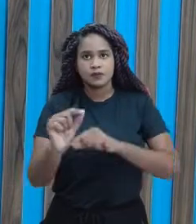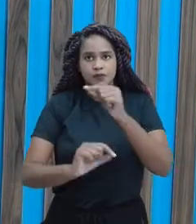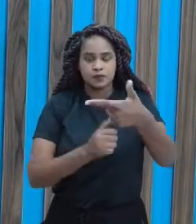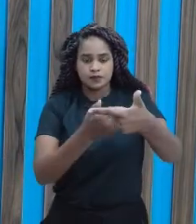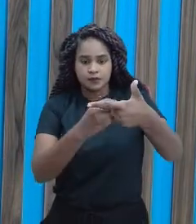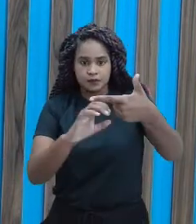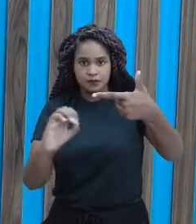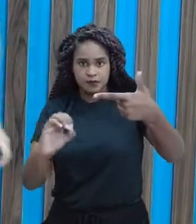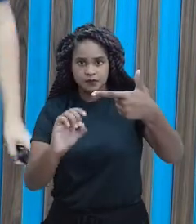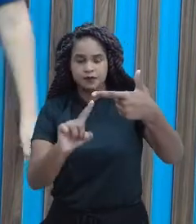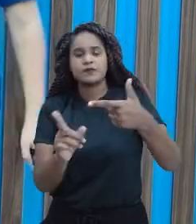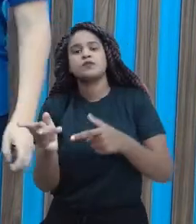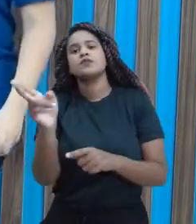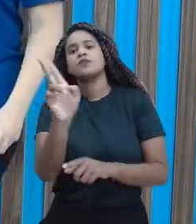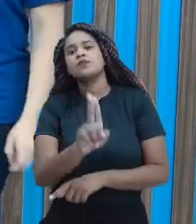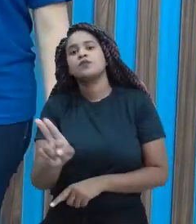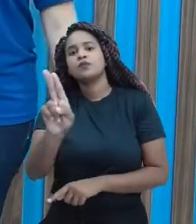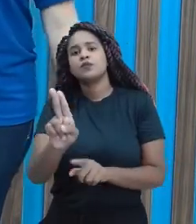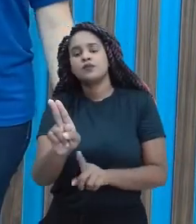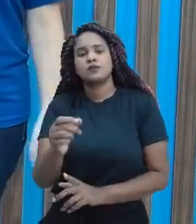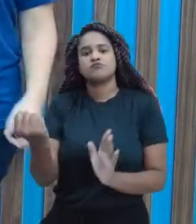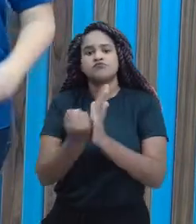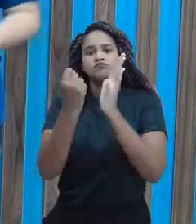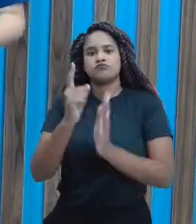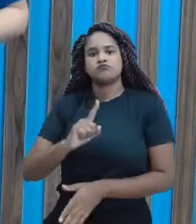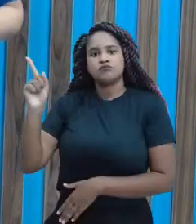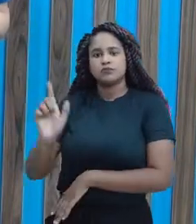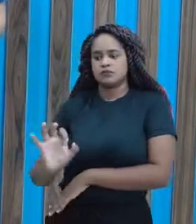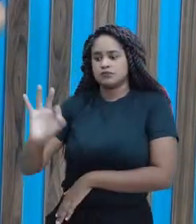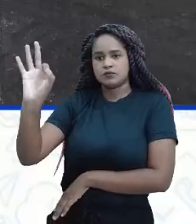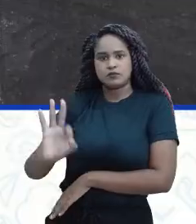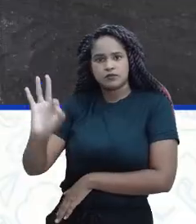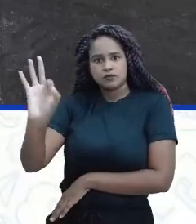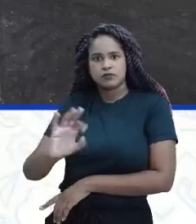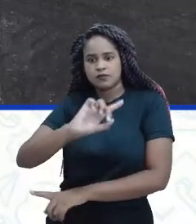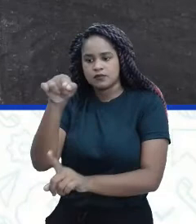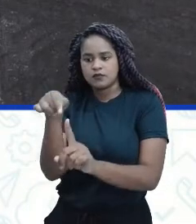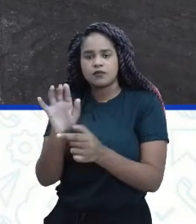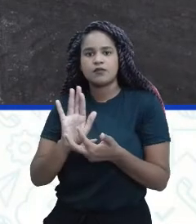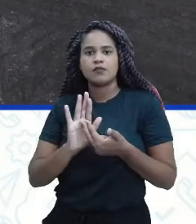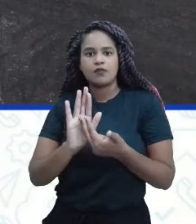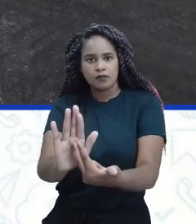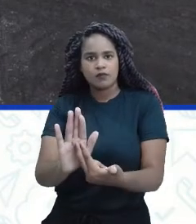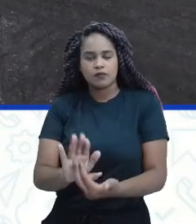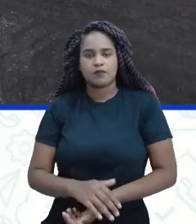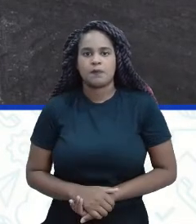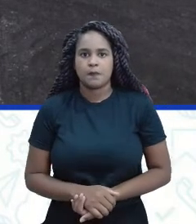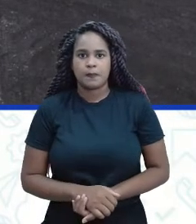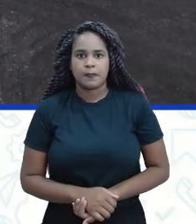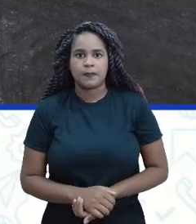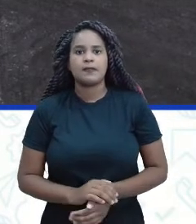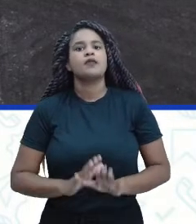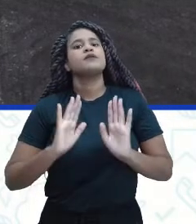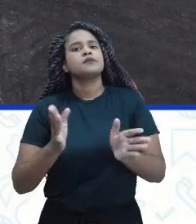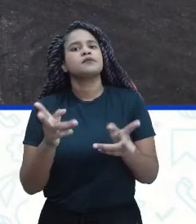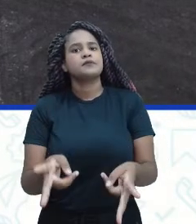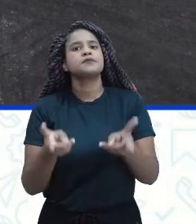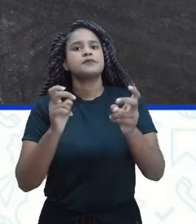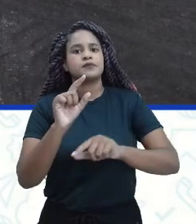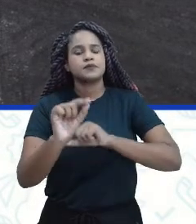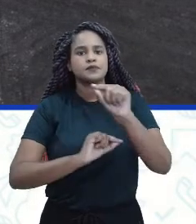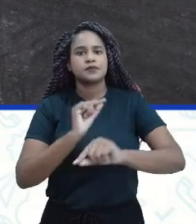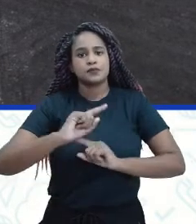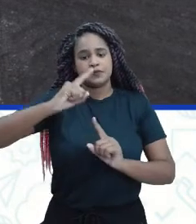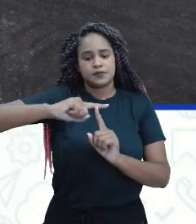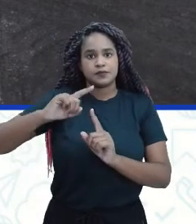100, a gente vai utilizar esse símbolozinho, né, de porcentagem para fazer essa representação, tá certo? Então, a gente já percebe que esse tipo